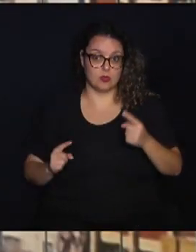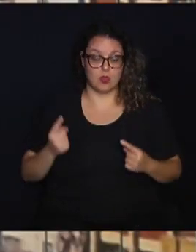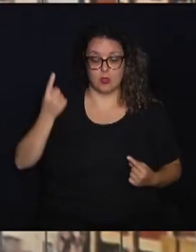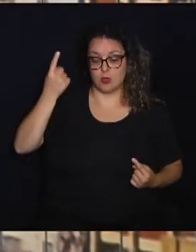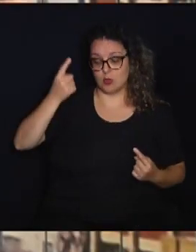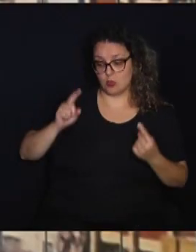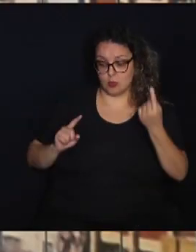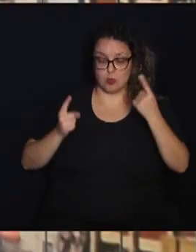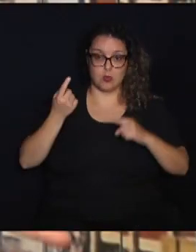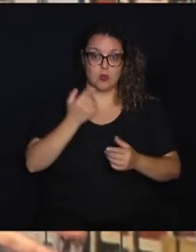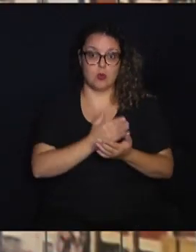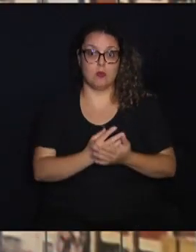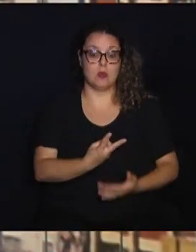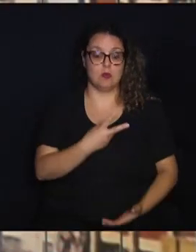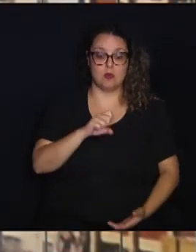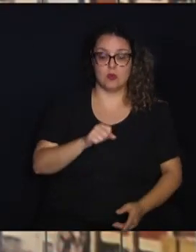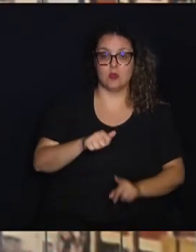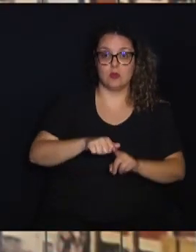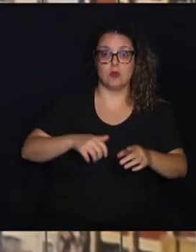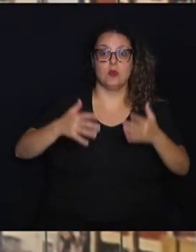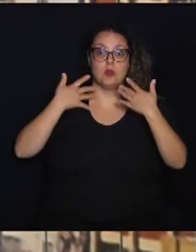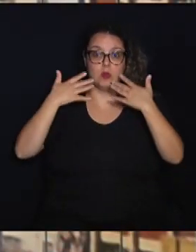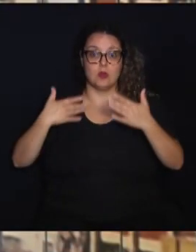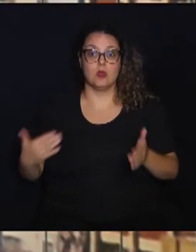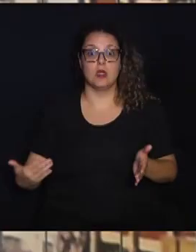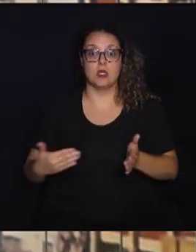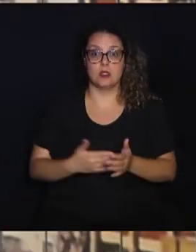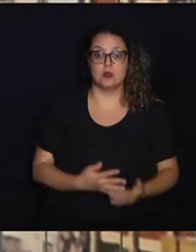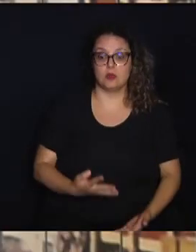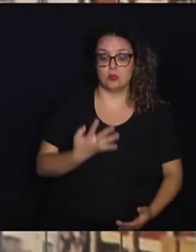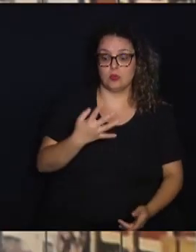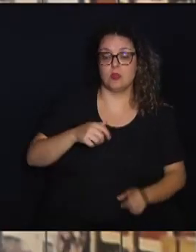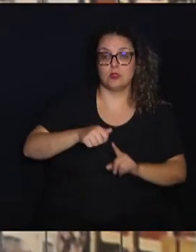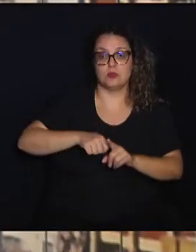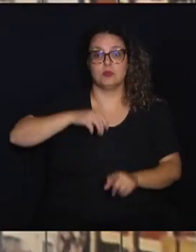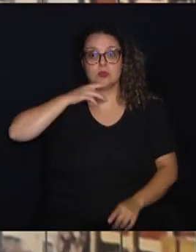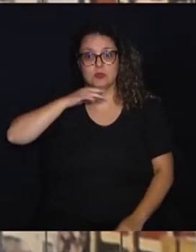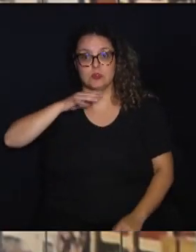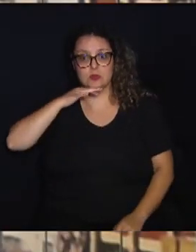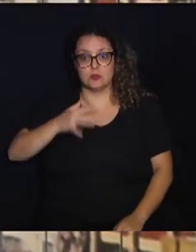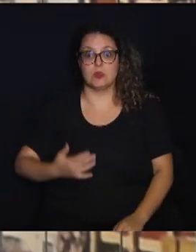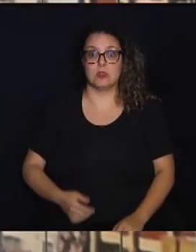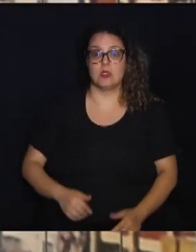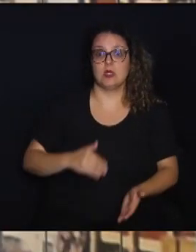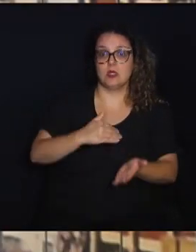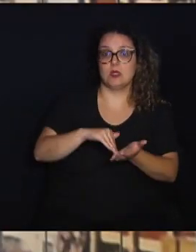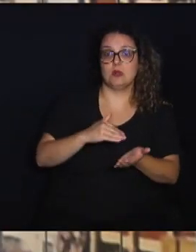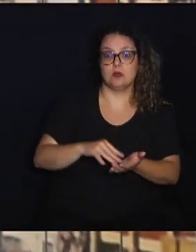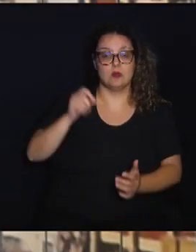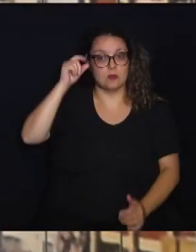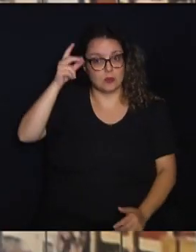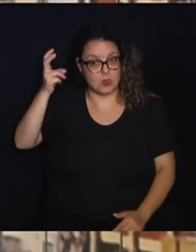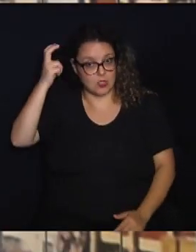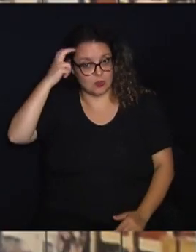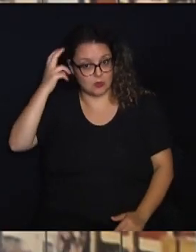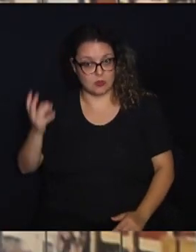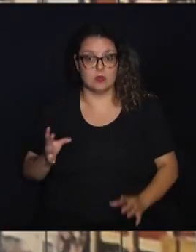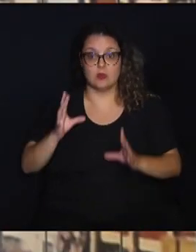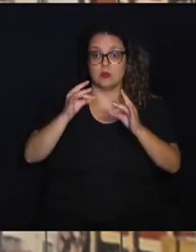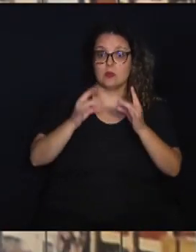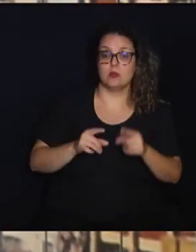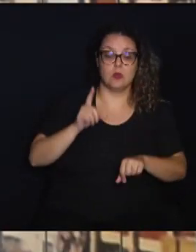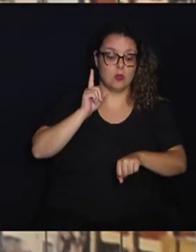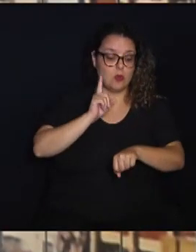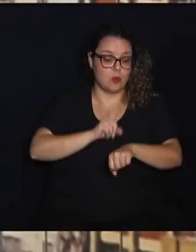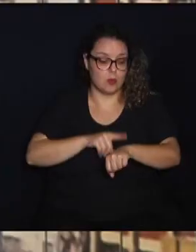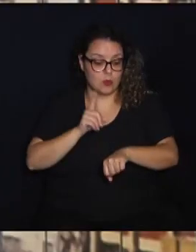no dia 28 de fevereiro e vai até o dia 4 de março. A Secretaria de Cultura está finalizando detalhes sobre